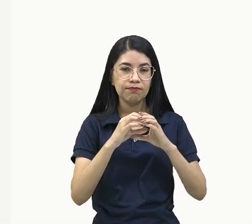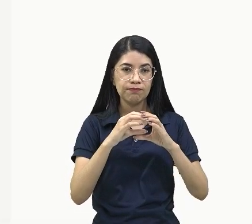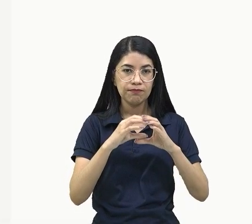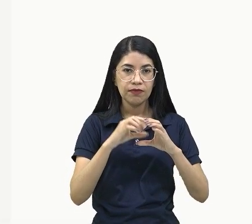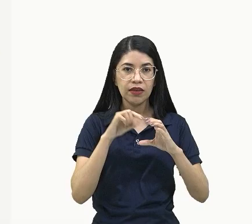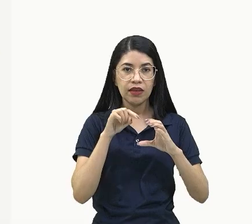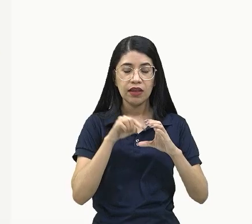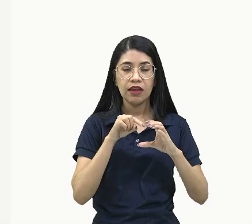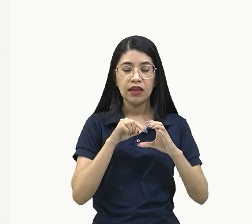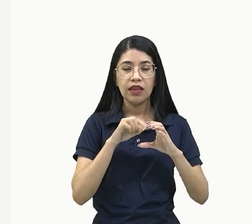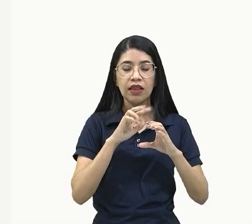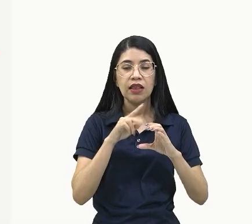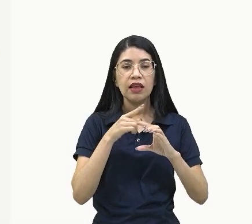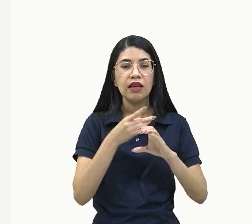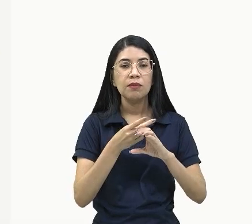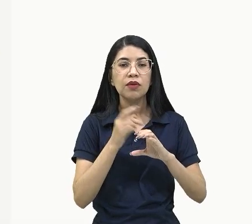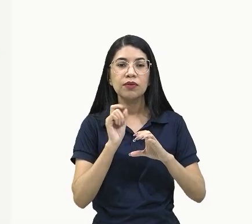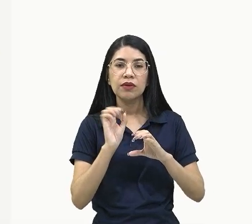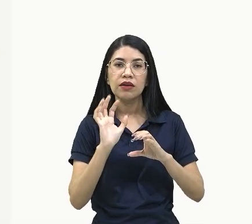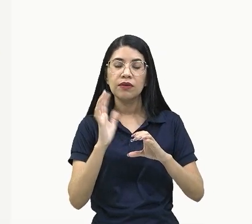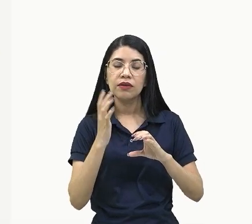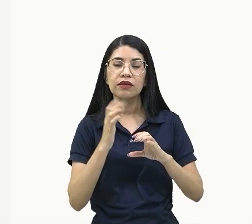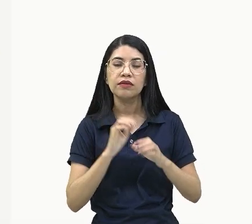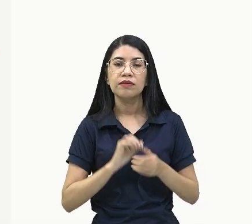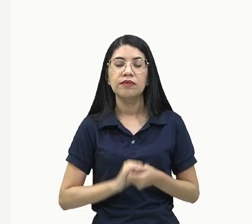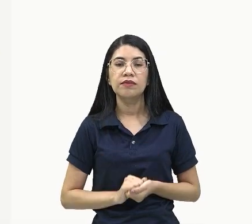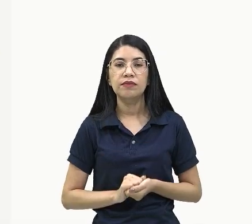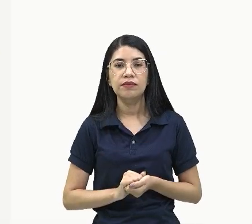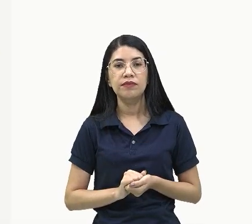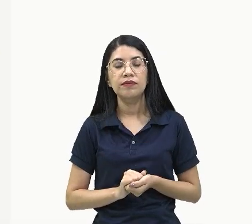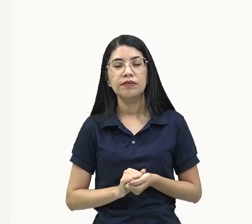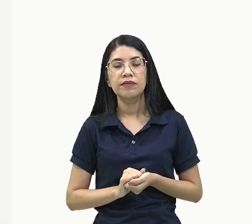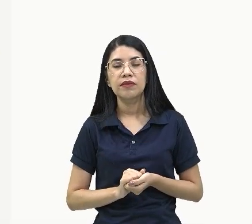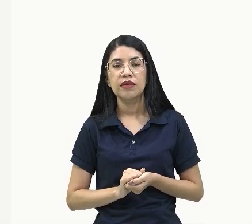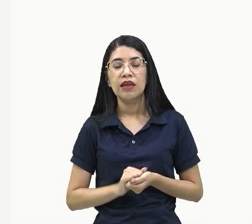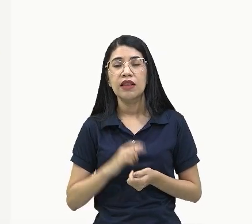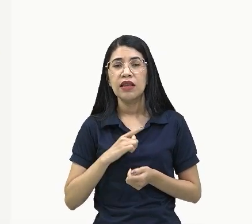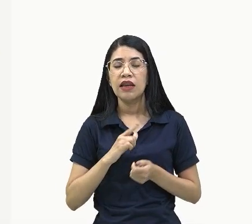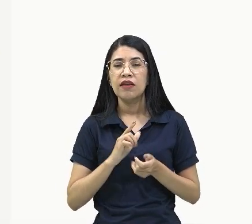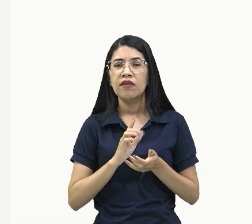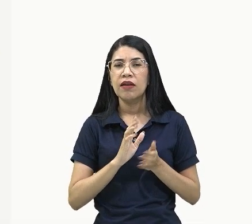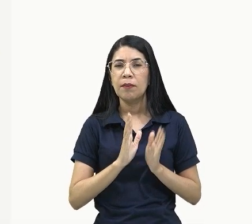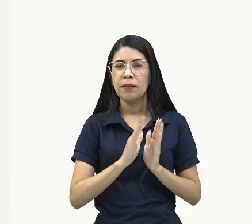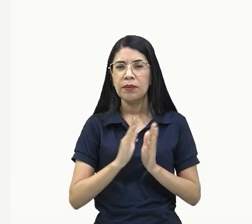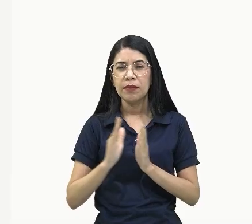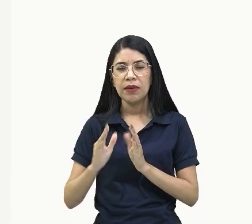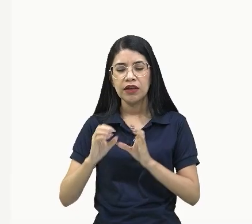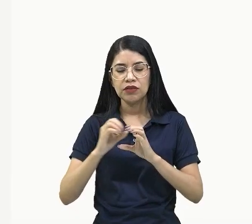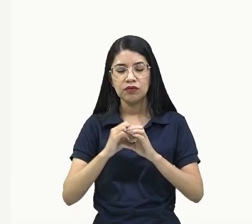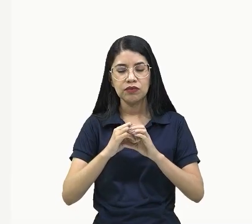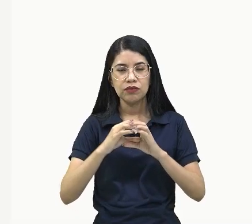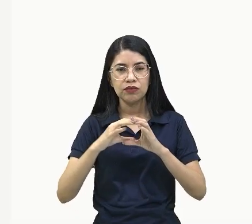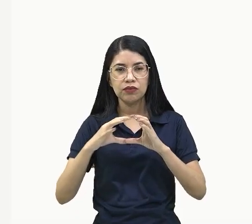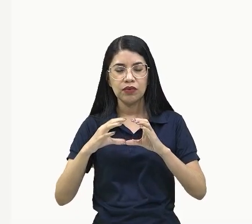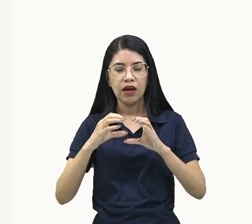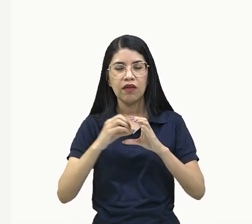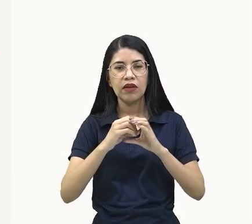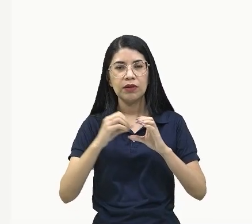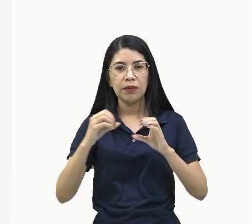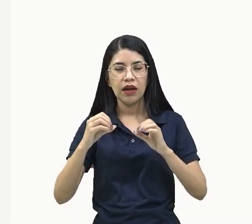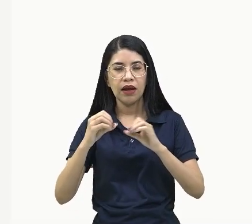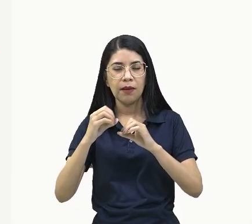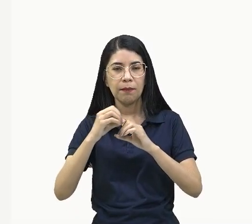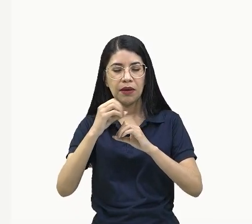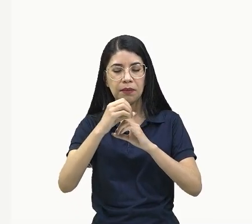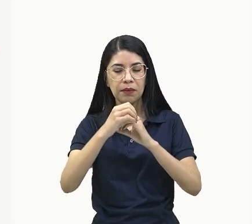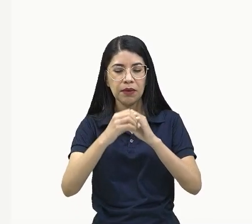viram, ela vai sofrer o que a gente chama de sucessivas divisões. Então, uma célula vai dar origem